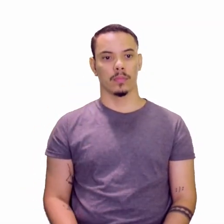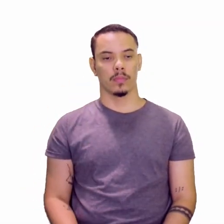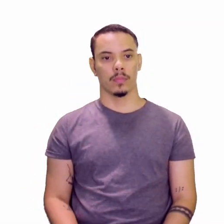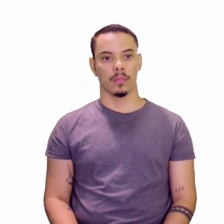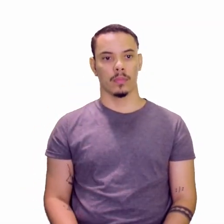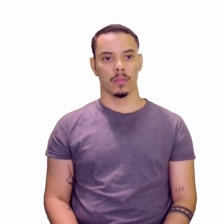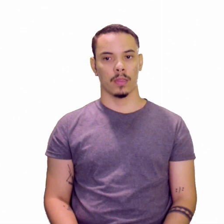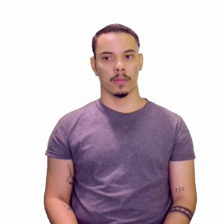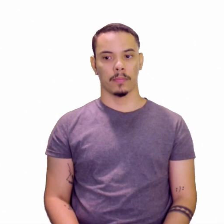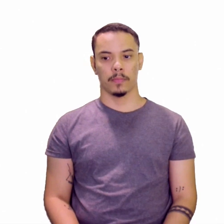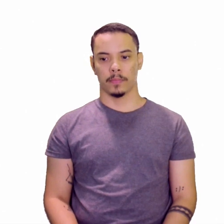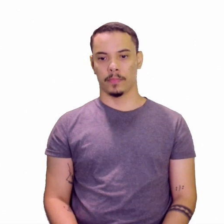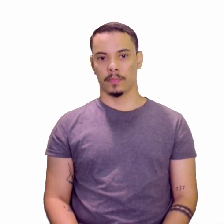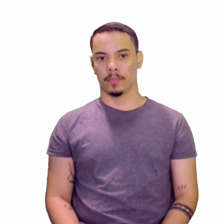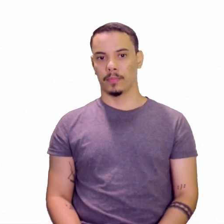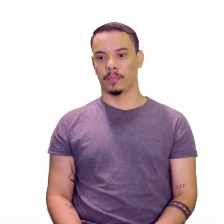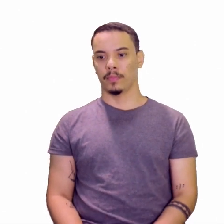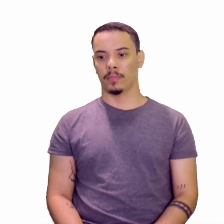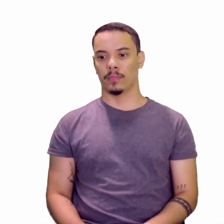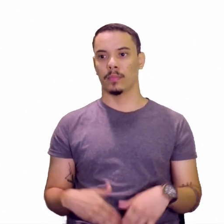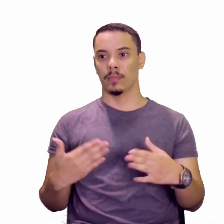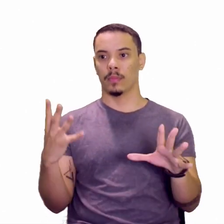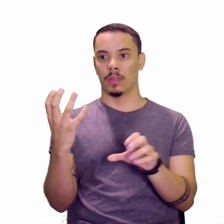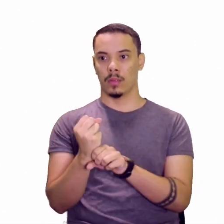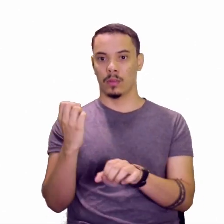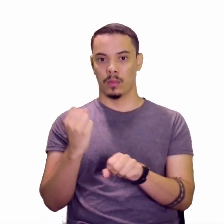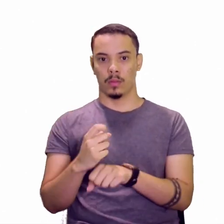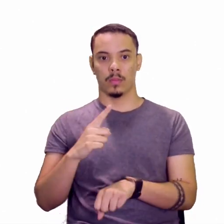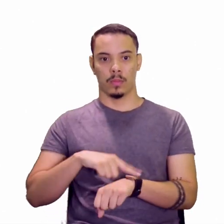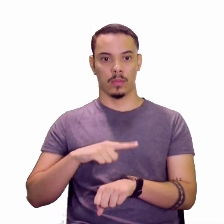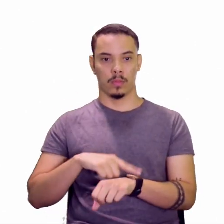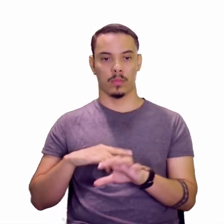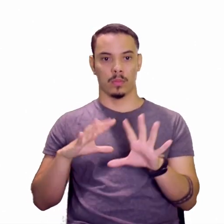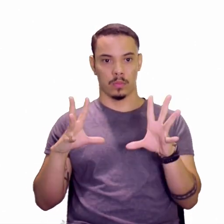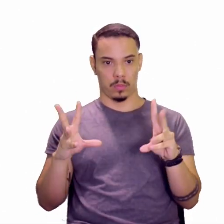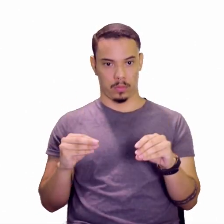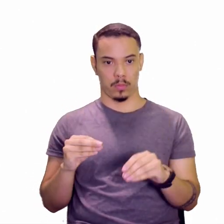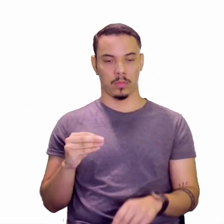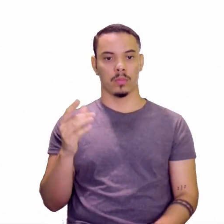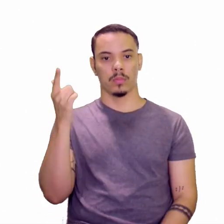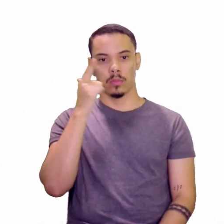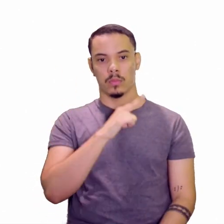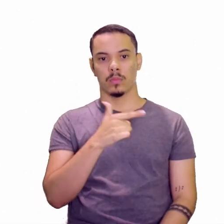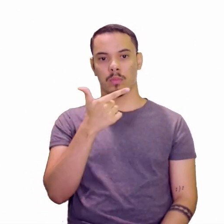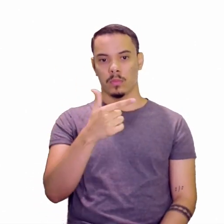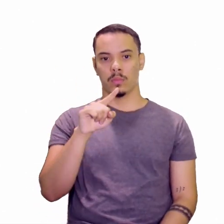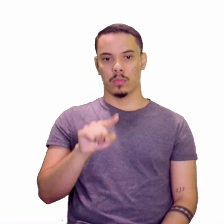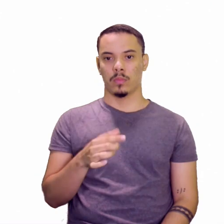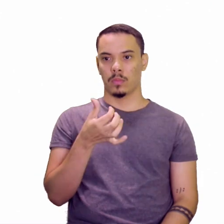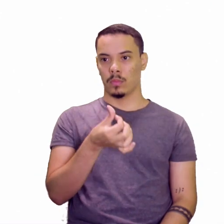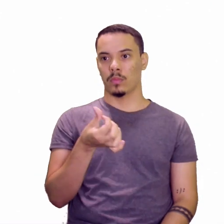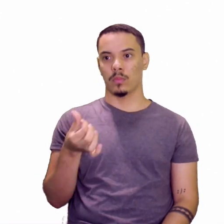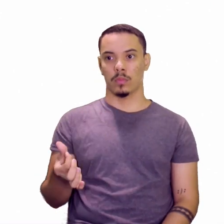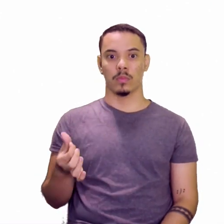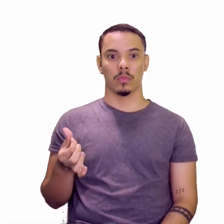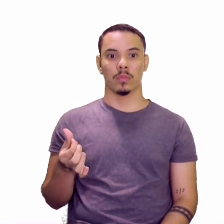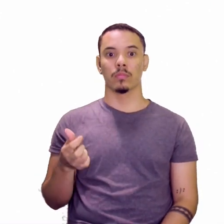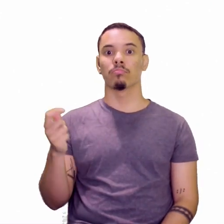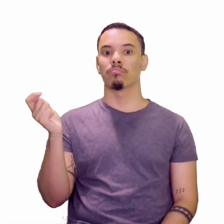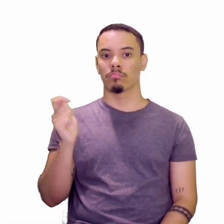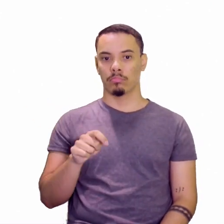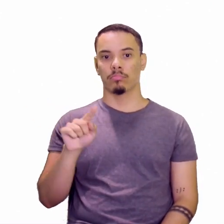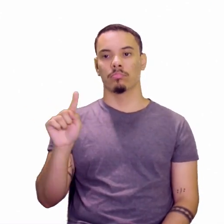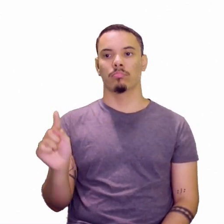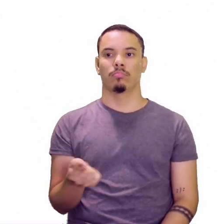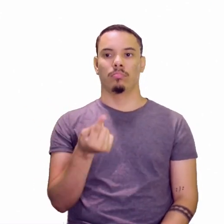Ó, então, somando-se os tempos ali, nós vamos ter 2,66, que dá para arredondar